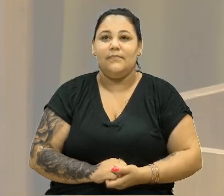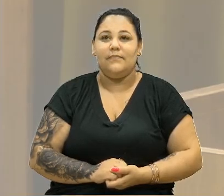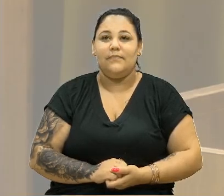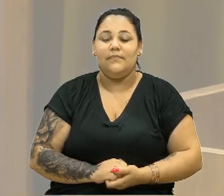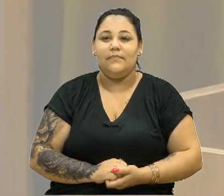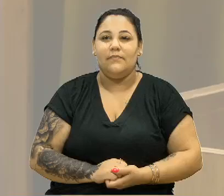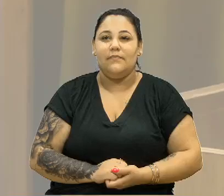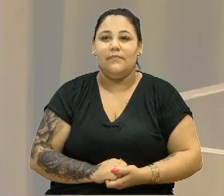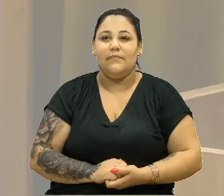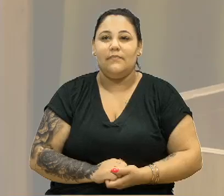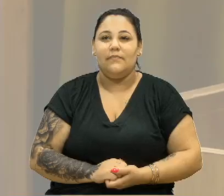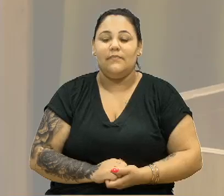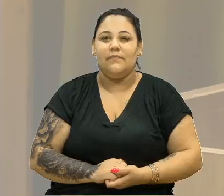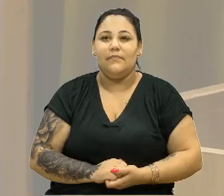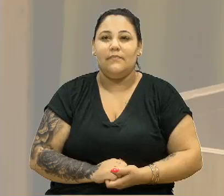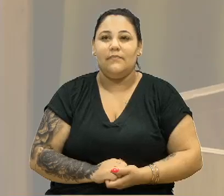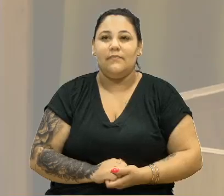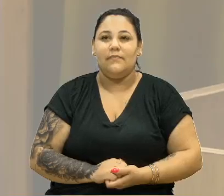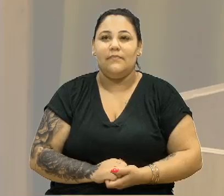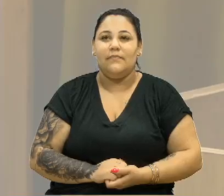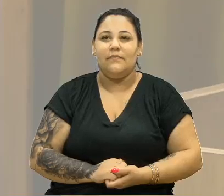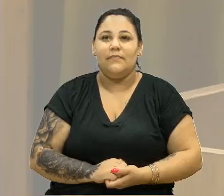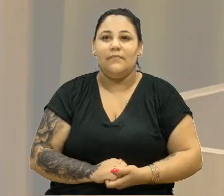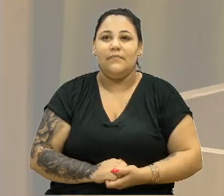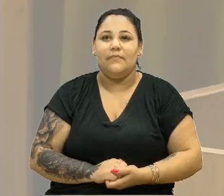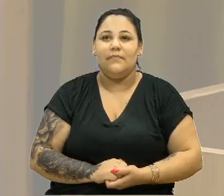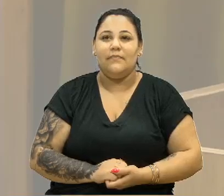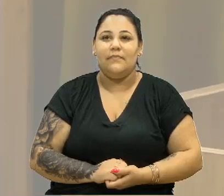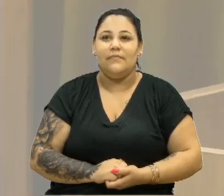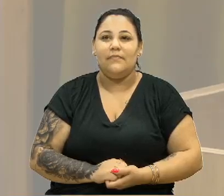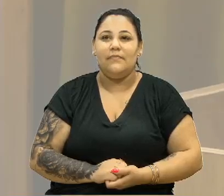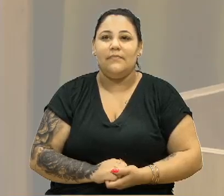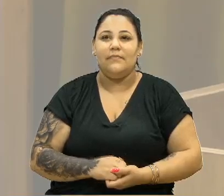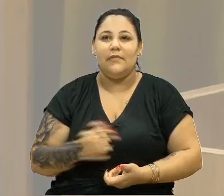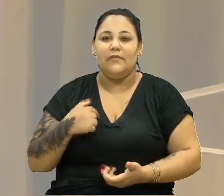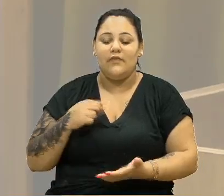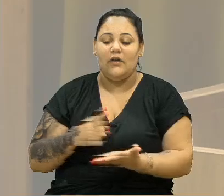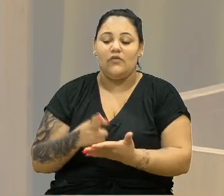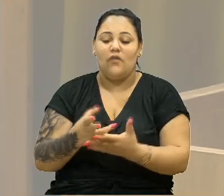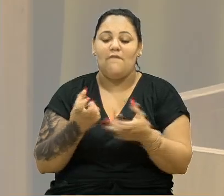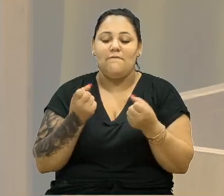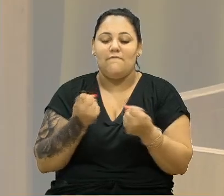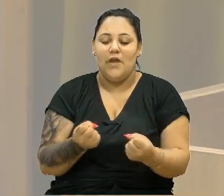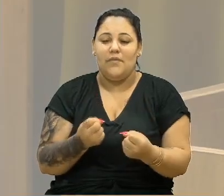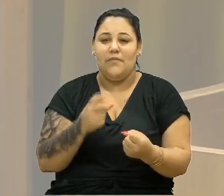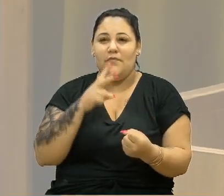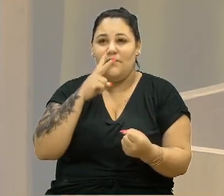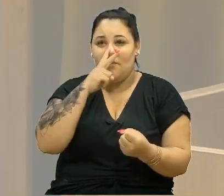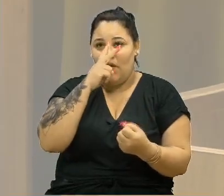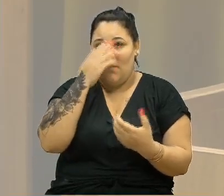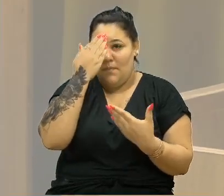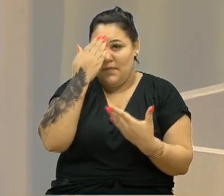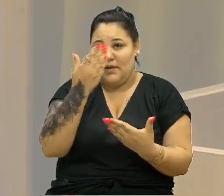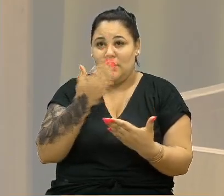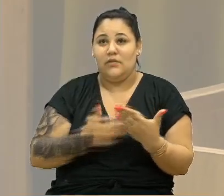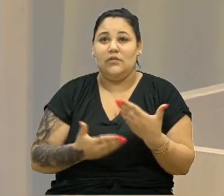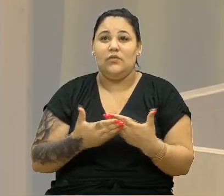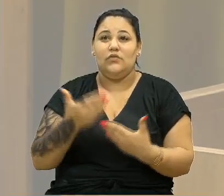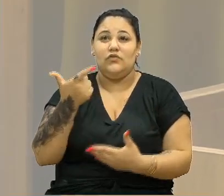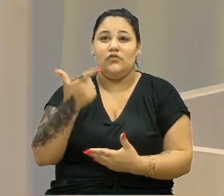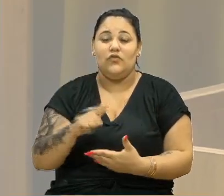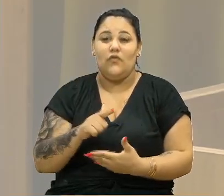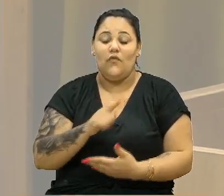Mas, de qualquer forma, a caminhada é essa e vamos firmes e fortes. Obrigado a todos, mais uma vez, de